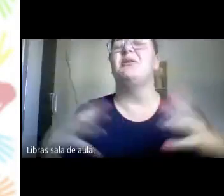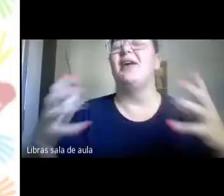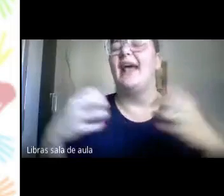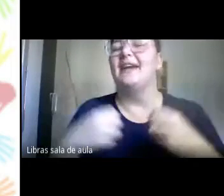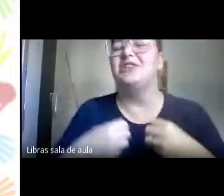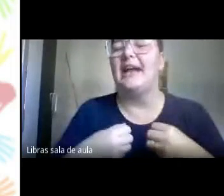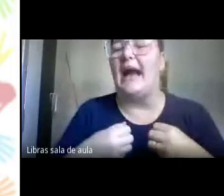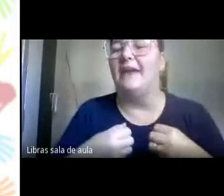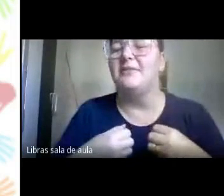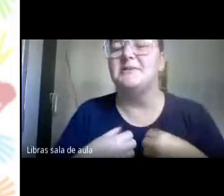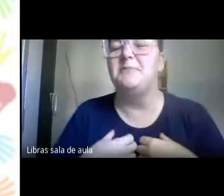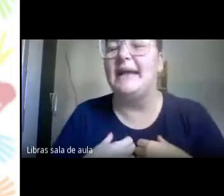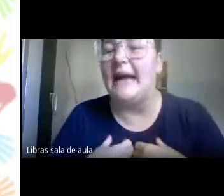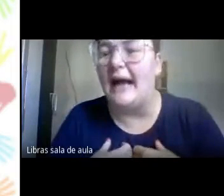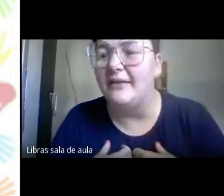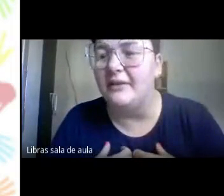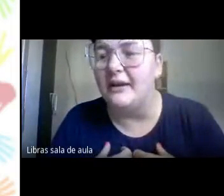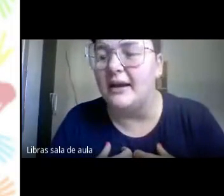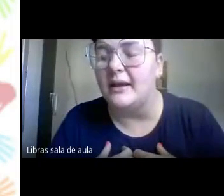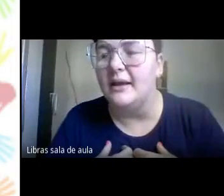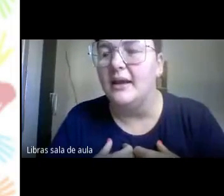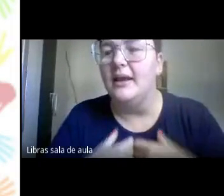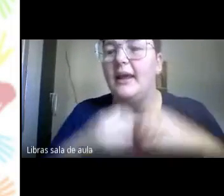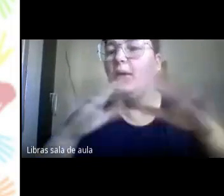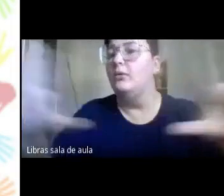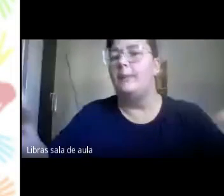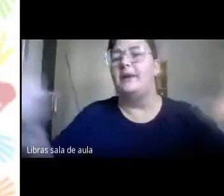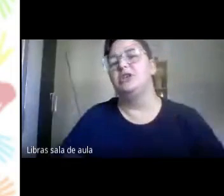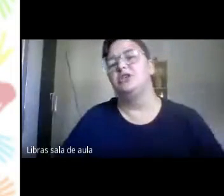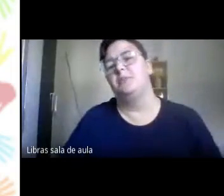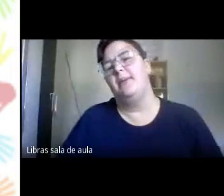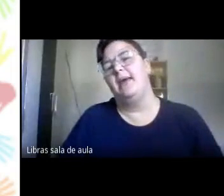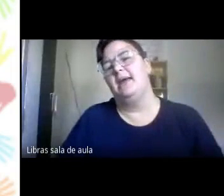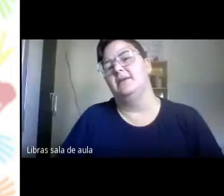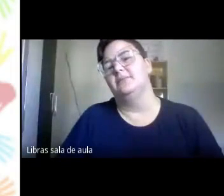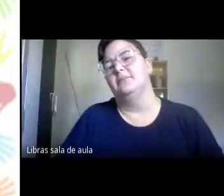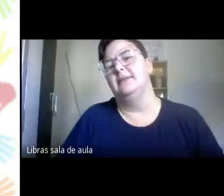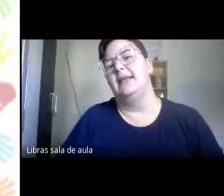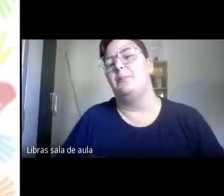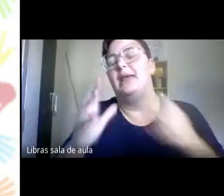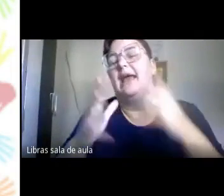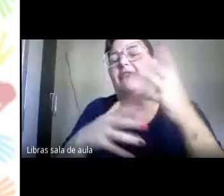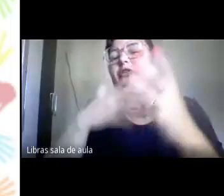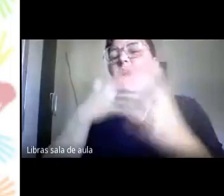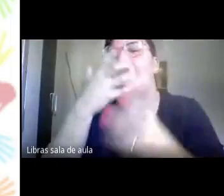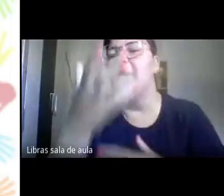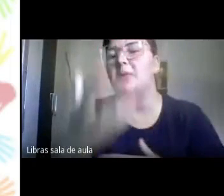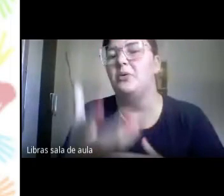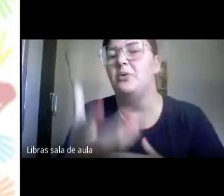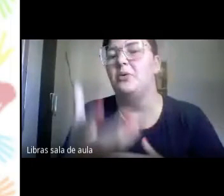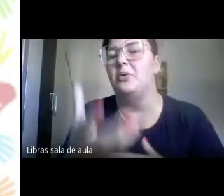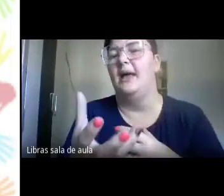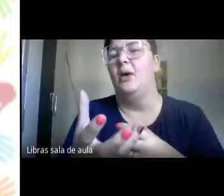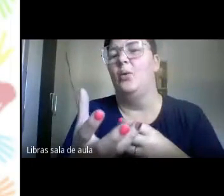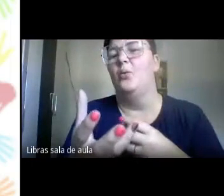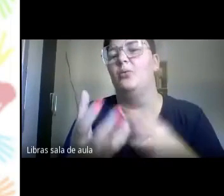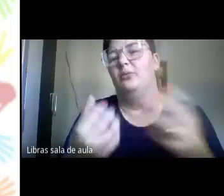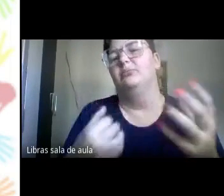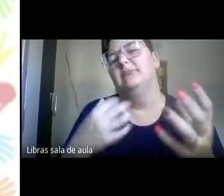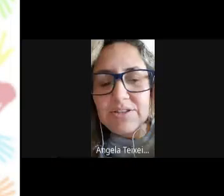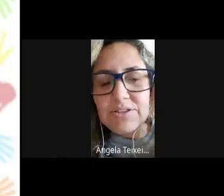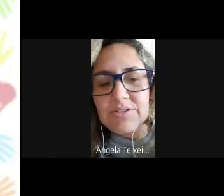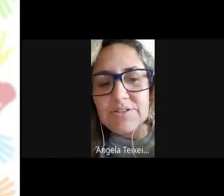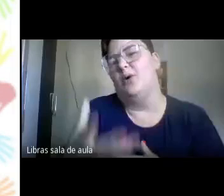esse meu colega chegava e me explicava, eu aprendia de primeira, né? Porque a forma com que